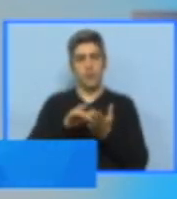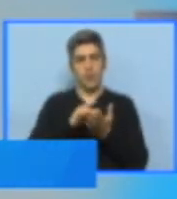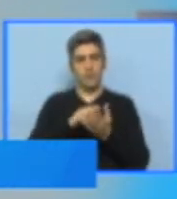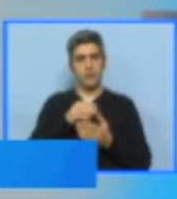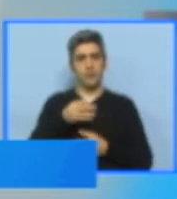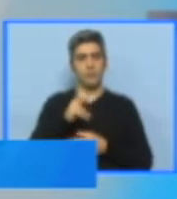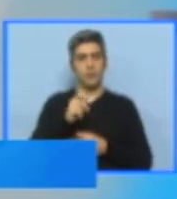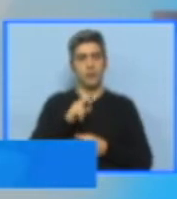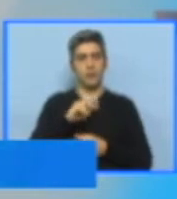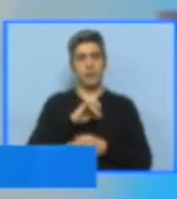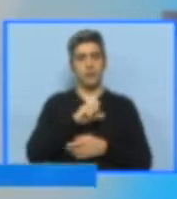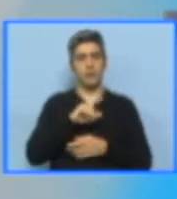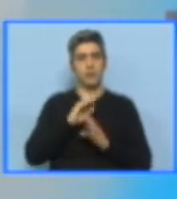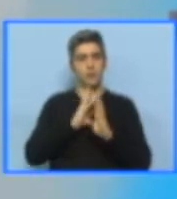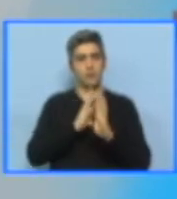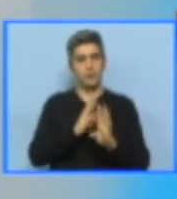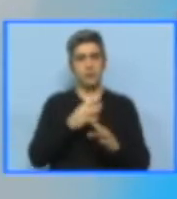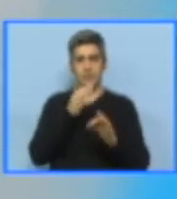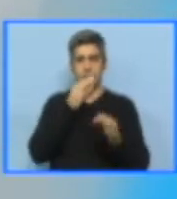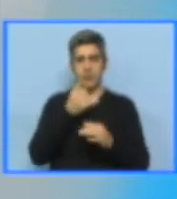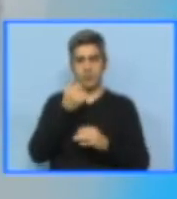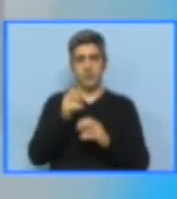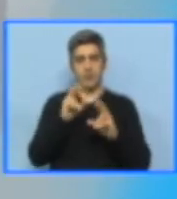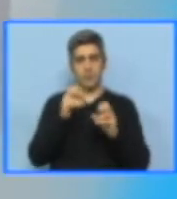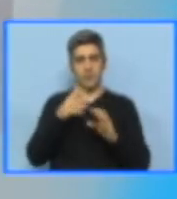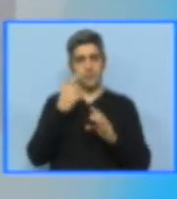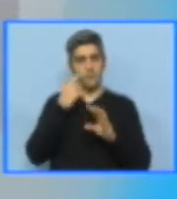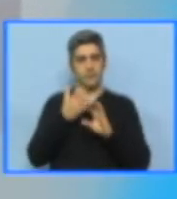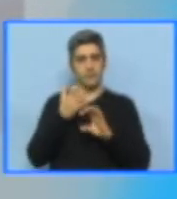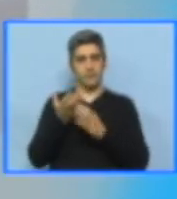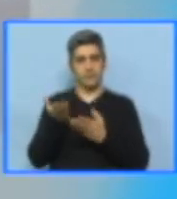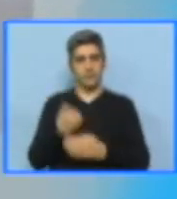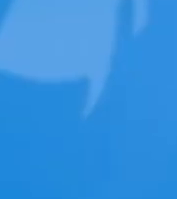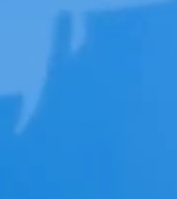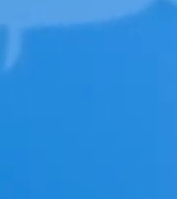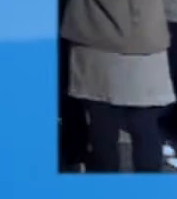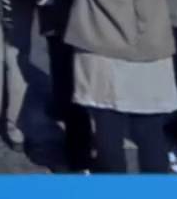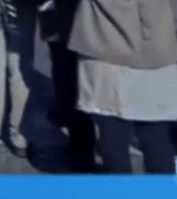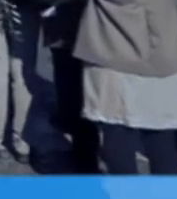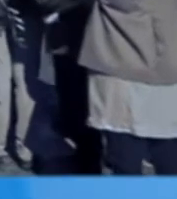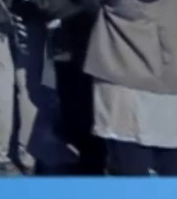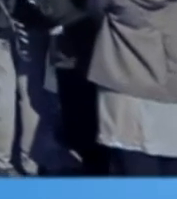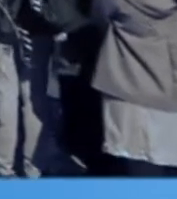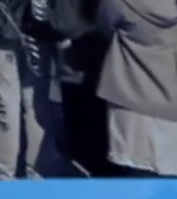vamos conversar logo após os temas da atualidade religiosa que hoje destacamos.